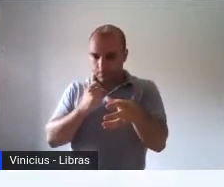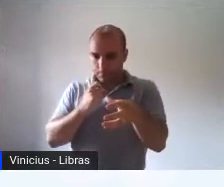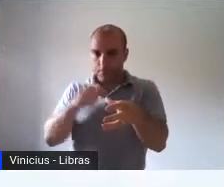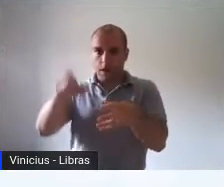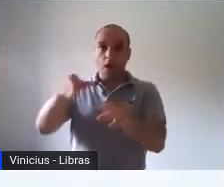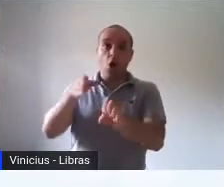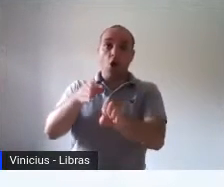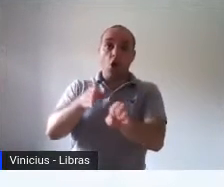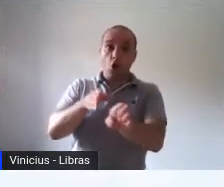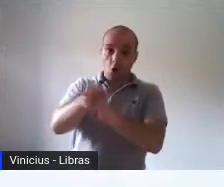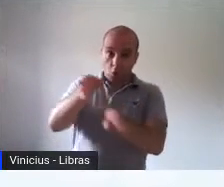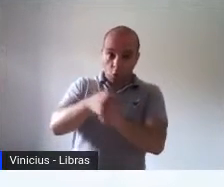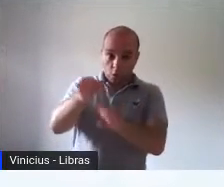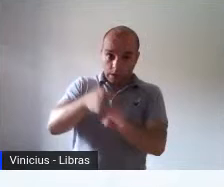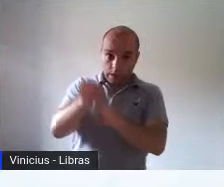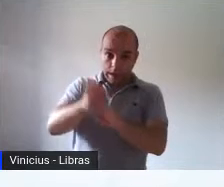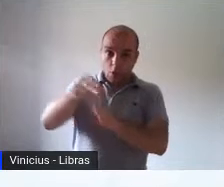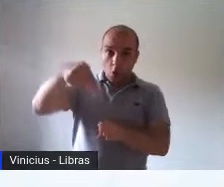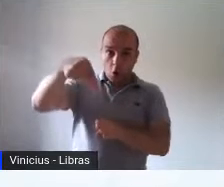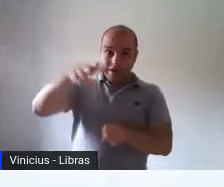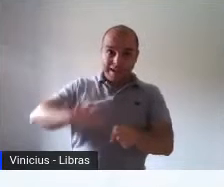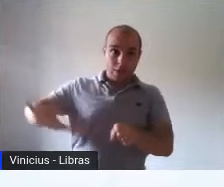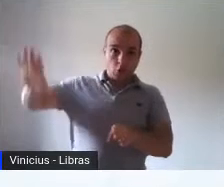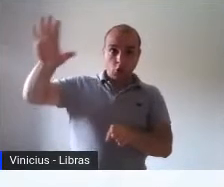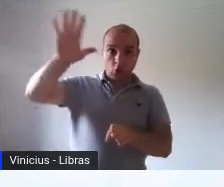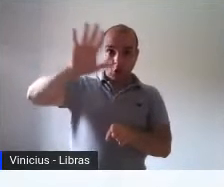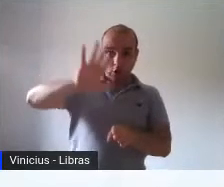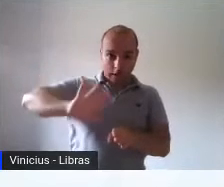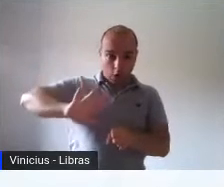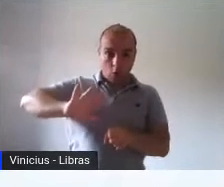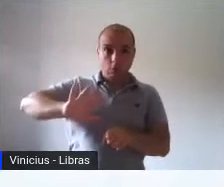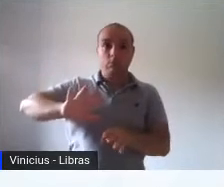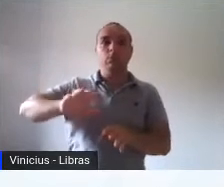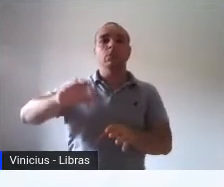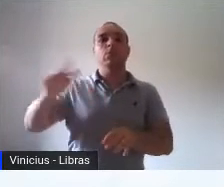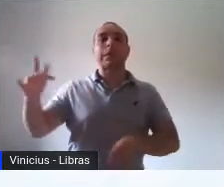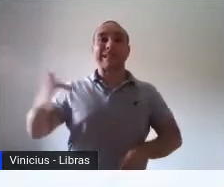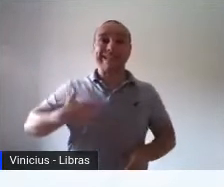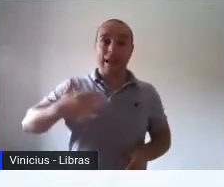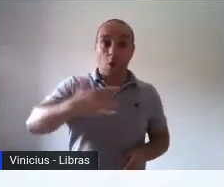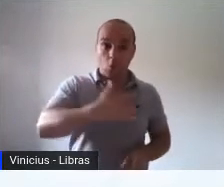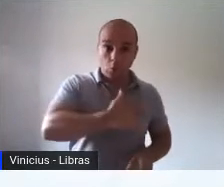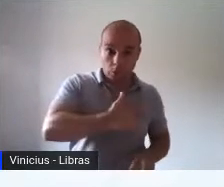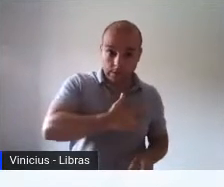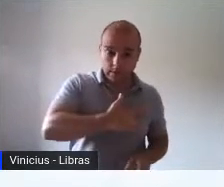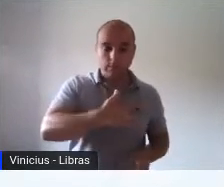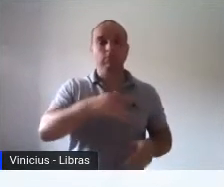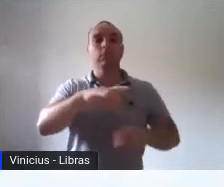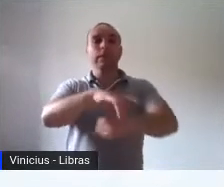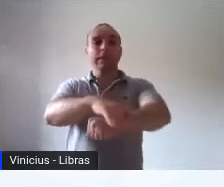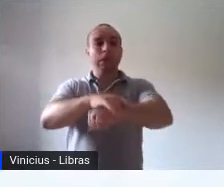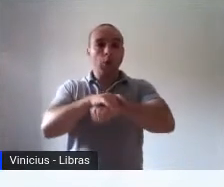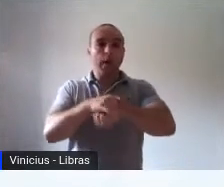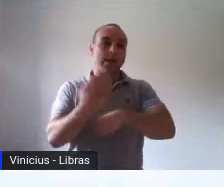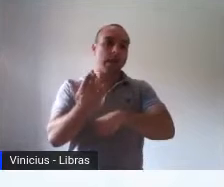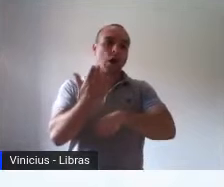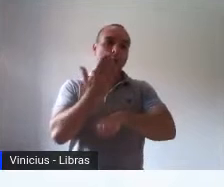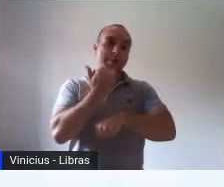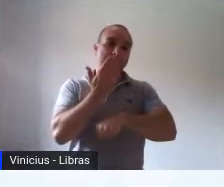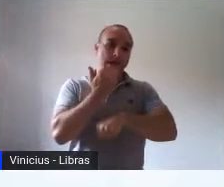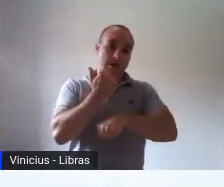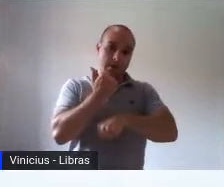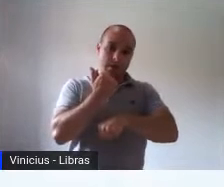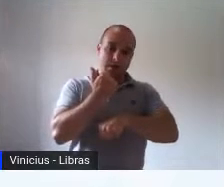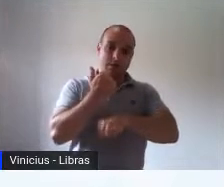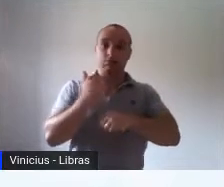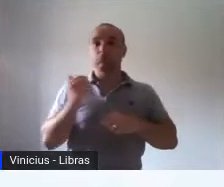Alimentar e Nutricional. O governo, em 2019, acabou com esse conselho, né? E na pandemia, diferente de outros países,